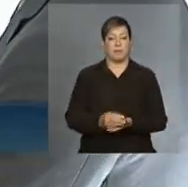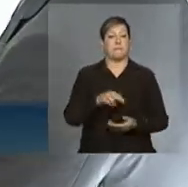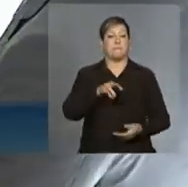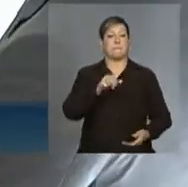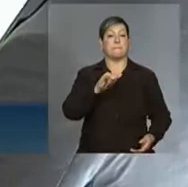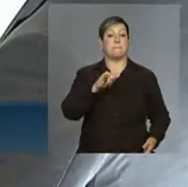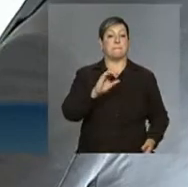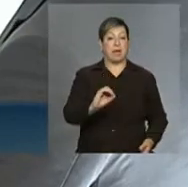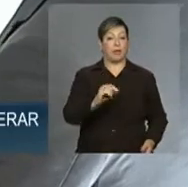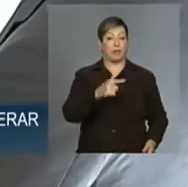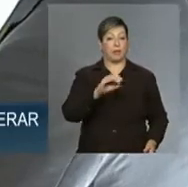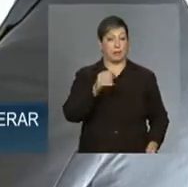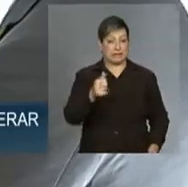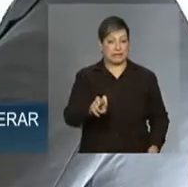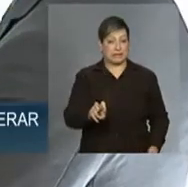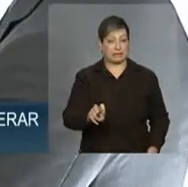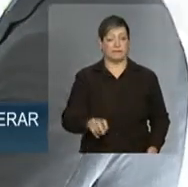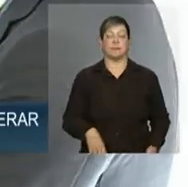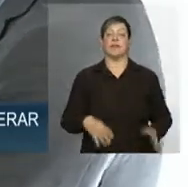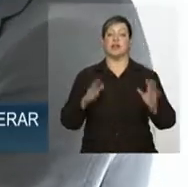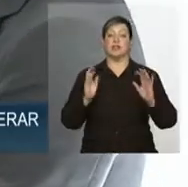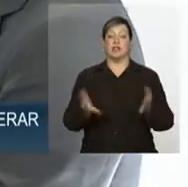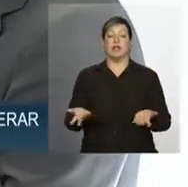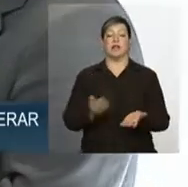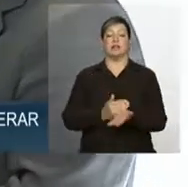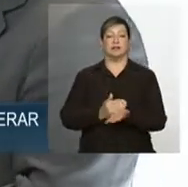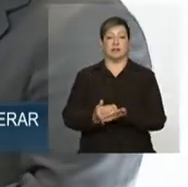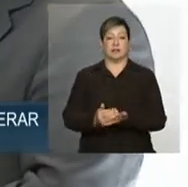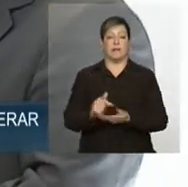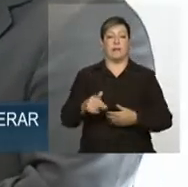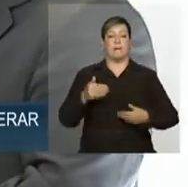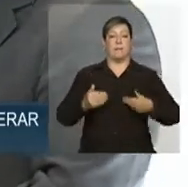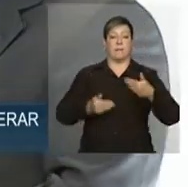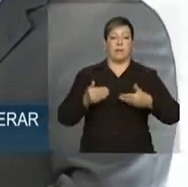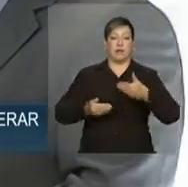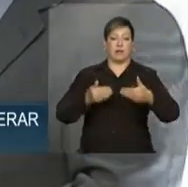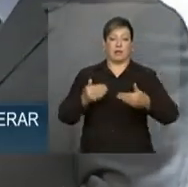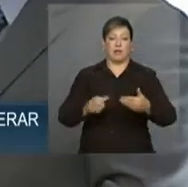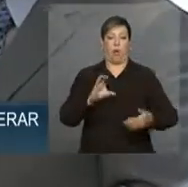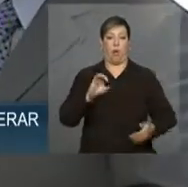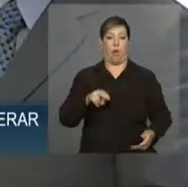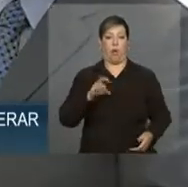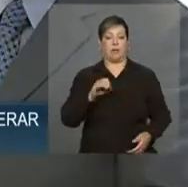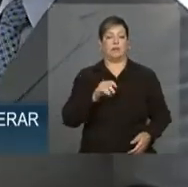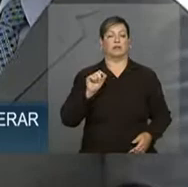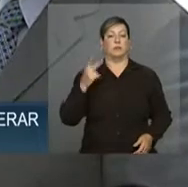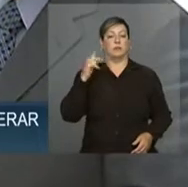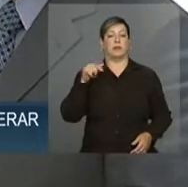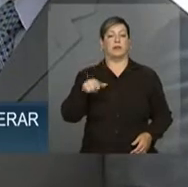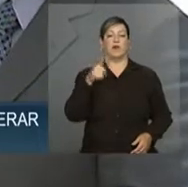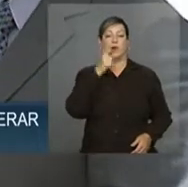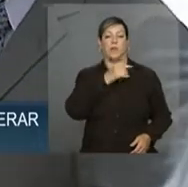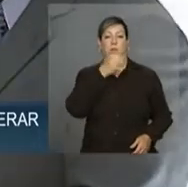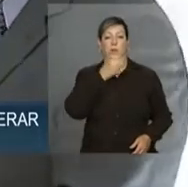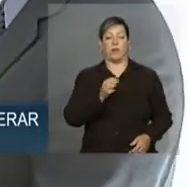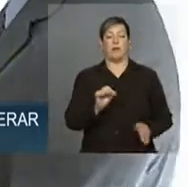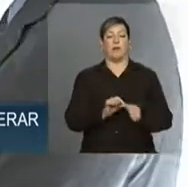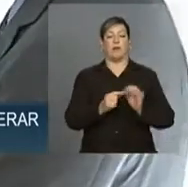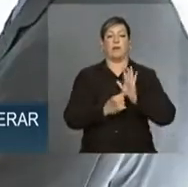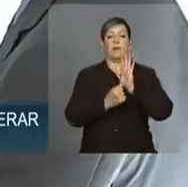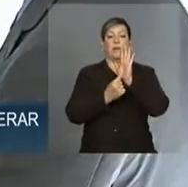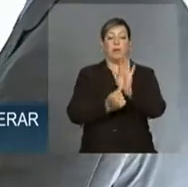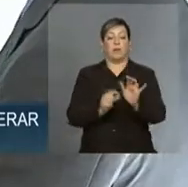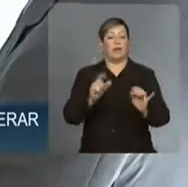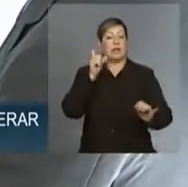de 2015, já iniciamos um processo para a concessão através de uma proposta de manifestação